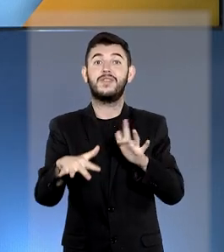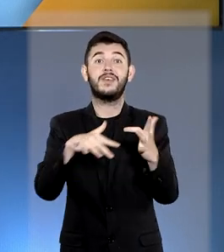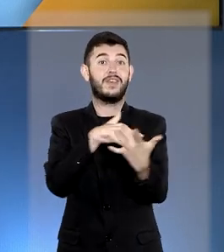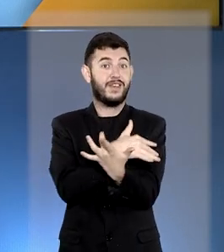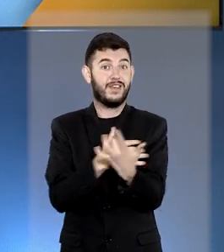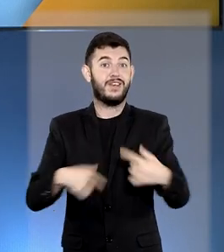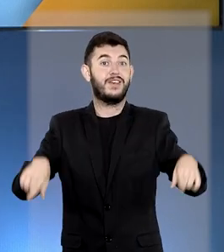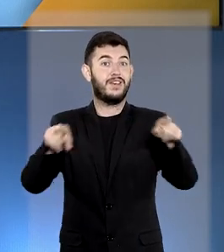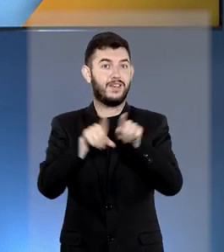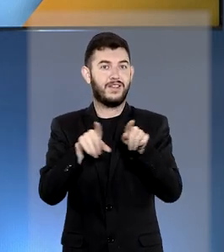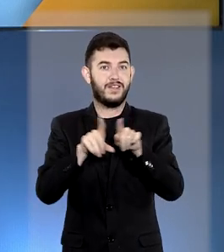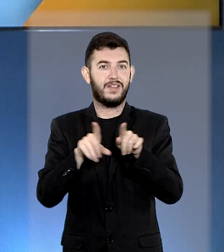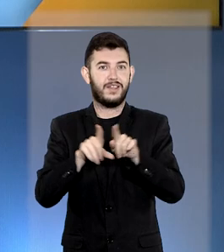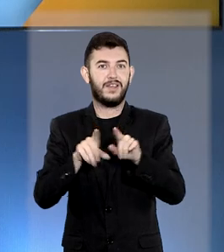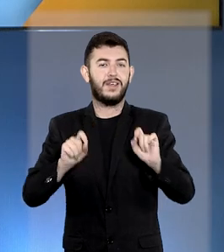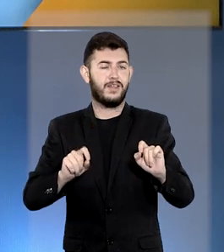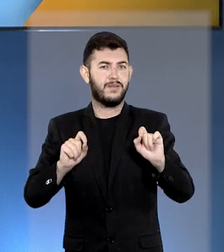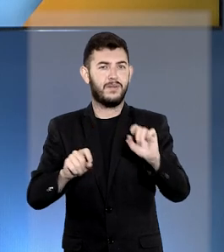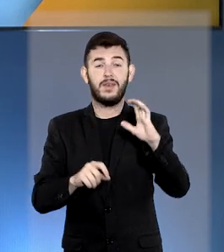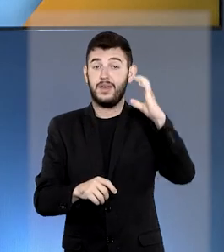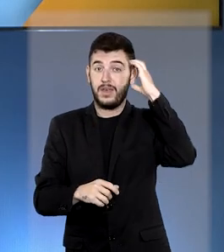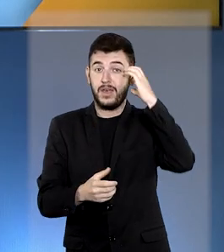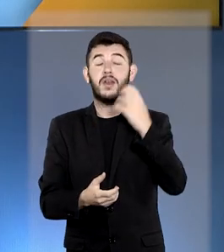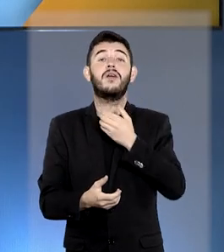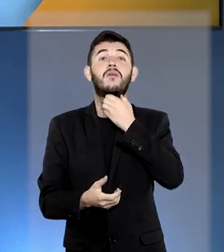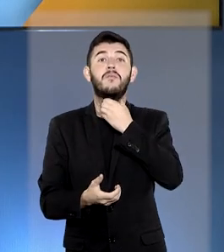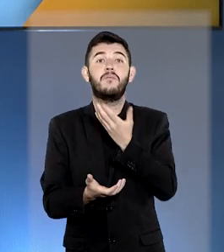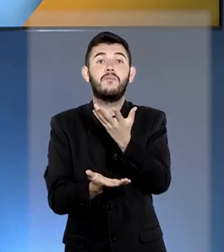do YouTube, nas redes sociais e nas